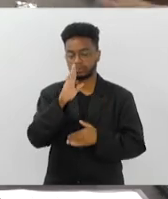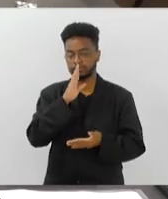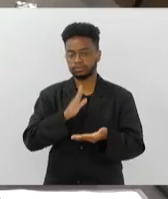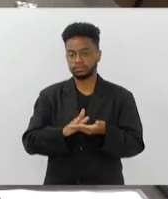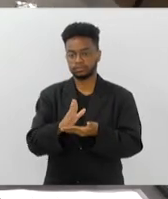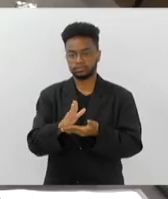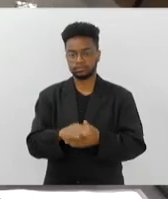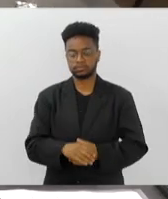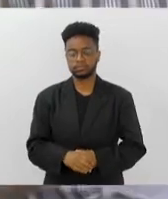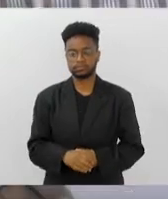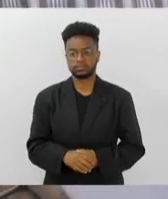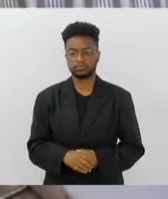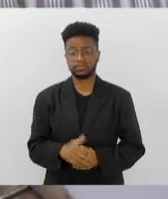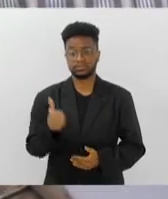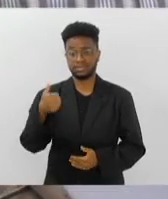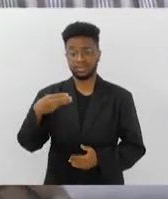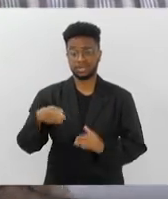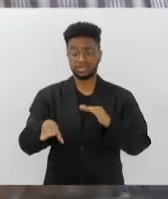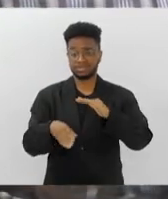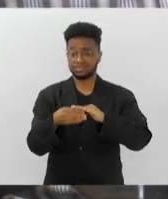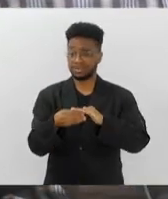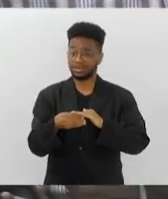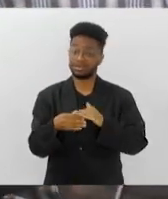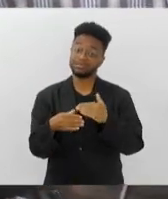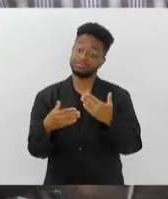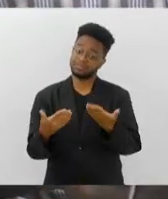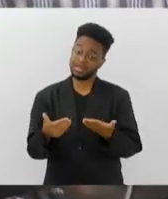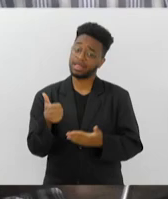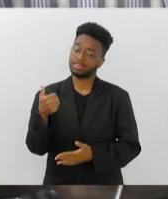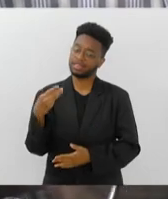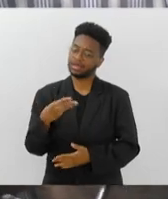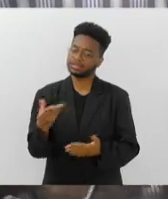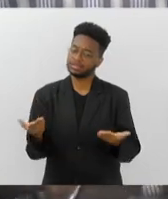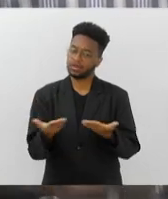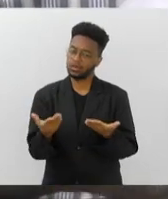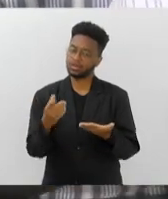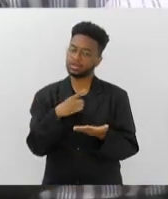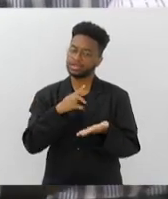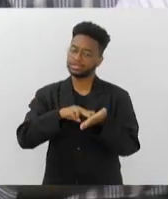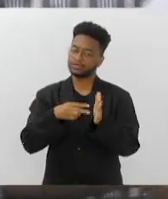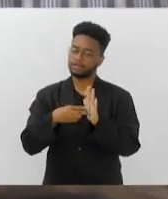aprovado. 13 emendas, não por acaso, porque 13 agora já tem vários